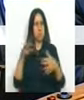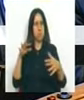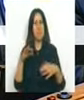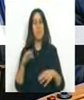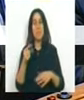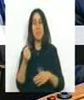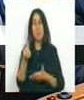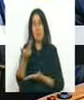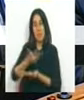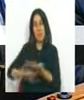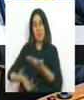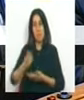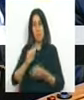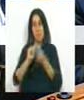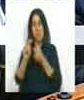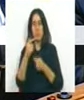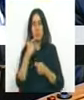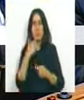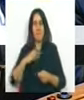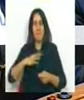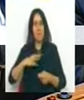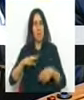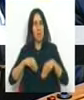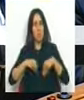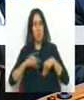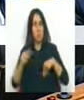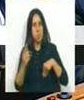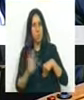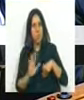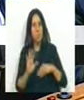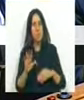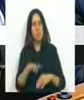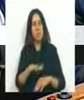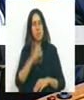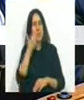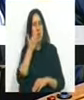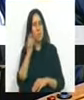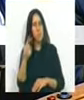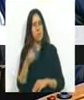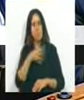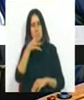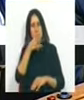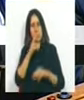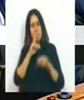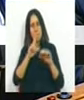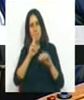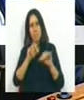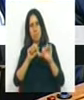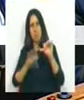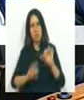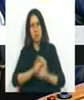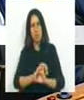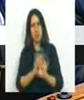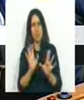só reconhece que não deviam ter sido aceitos, mas a gravidade da situação exigiria um esclarecimento cabal.